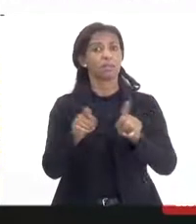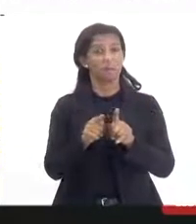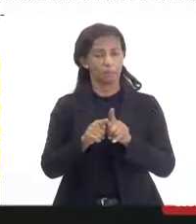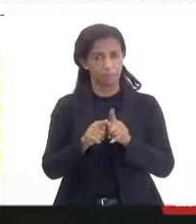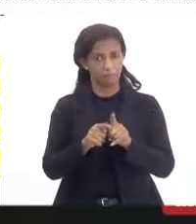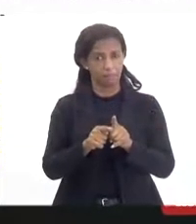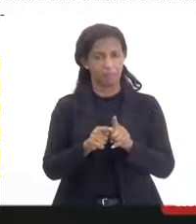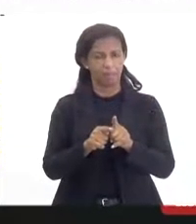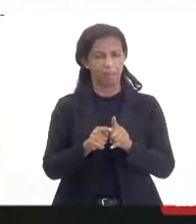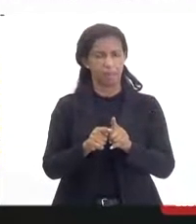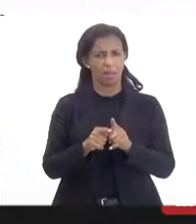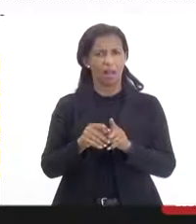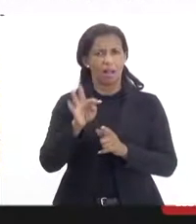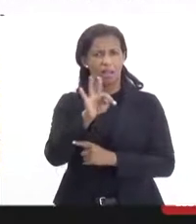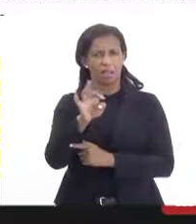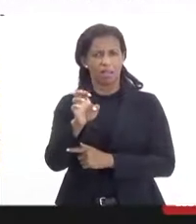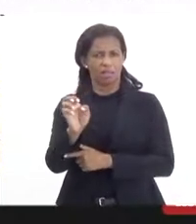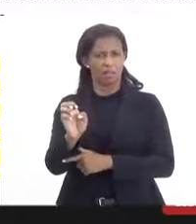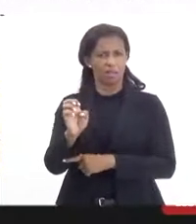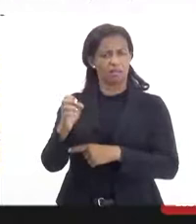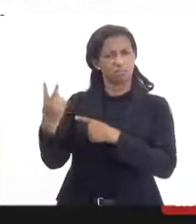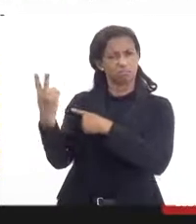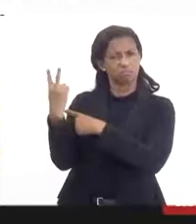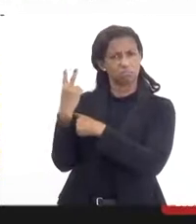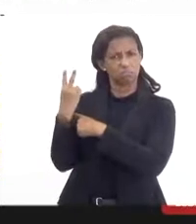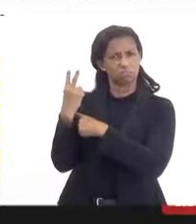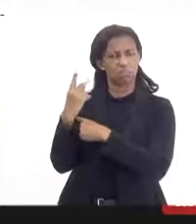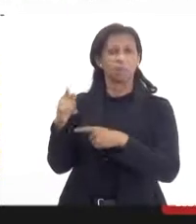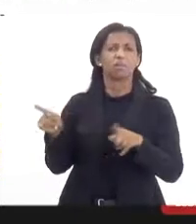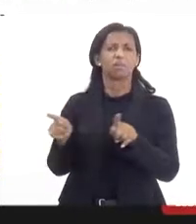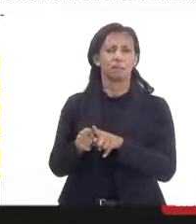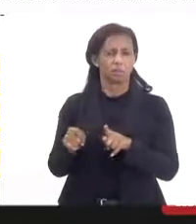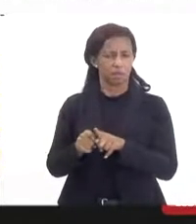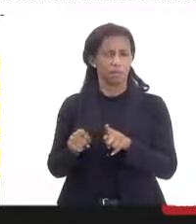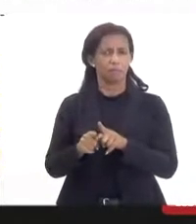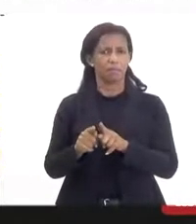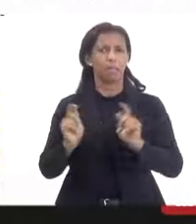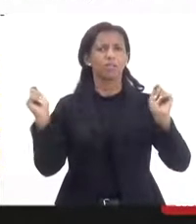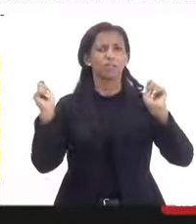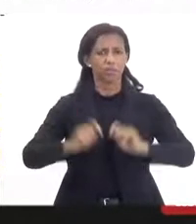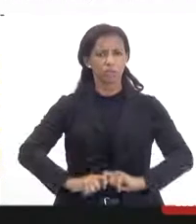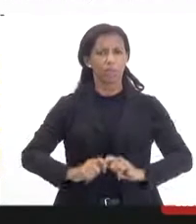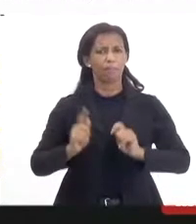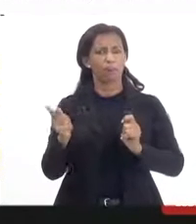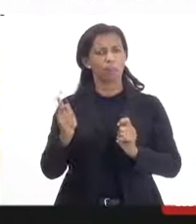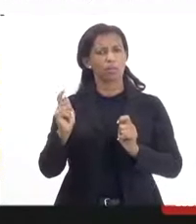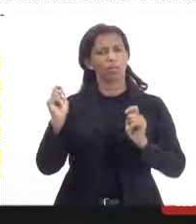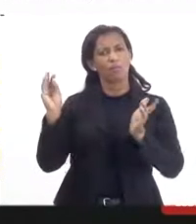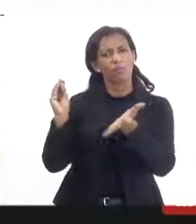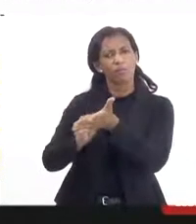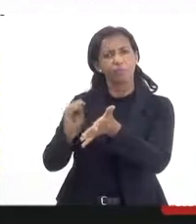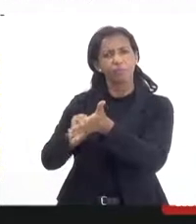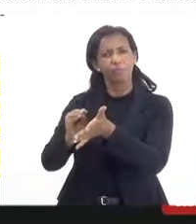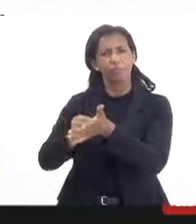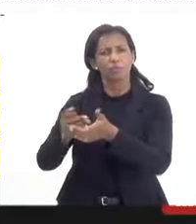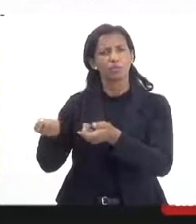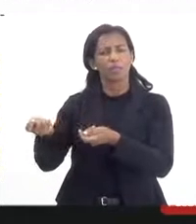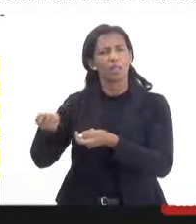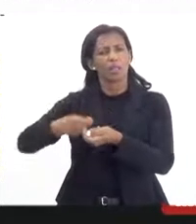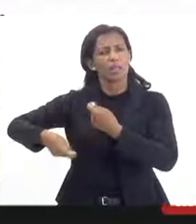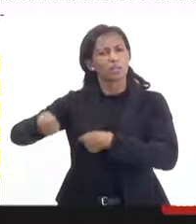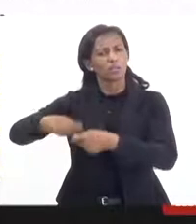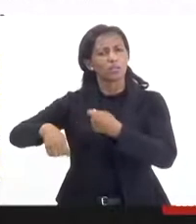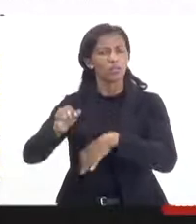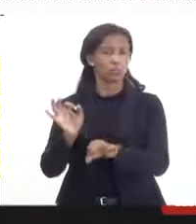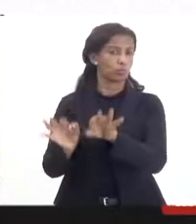reserva suas teses de defesa até então manejadas, inclusive as que possam ainda restar pendentes em sede administrativa ou